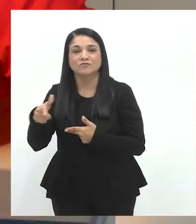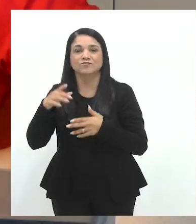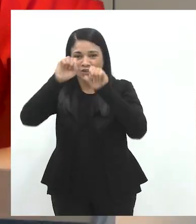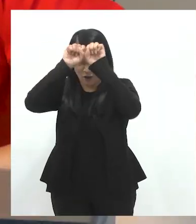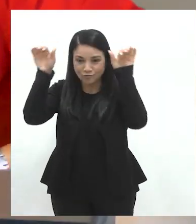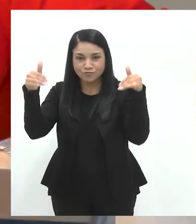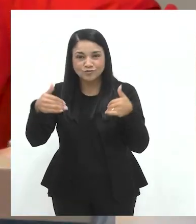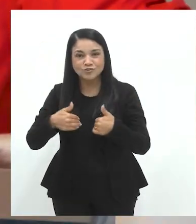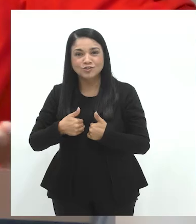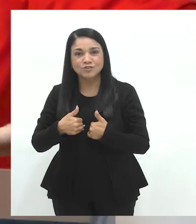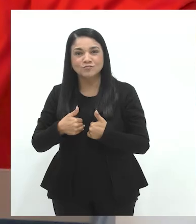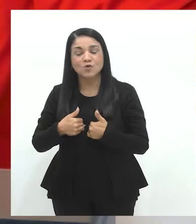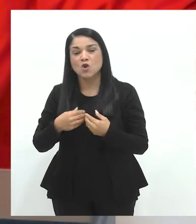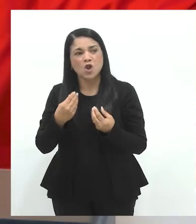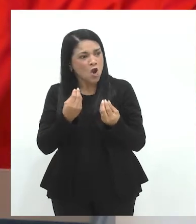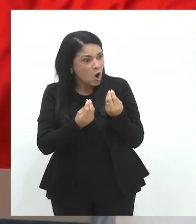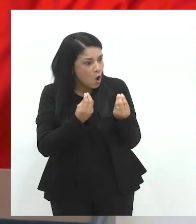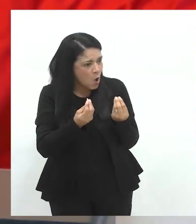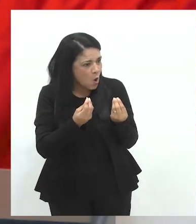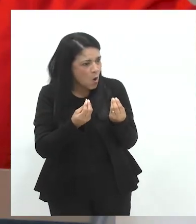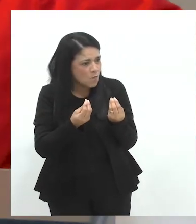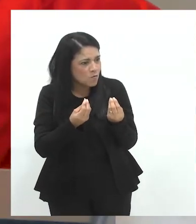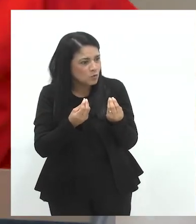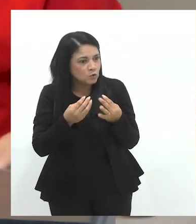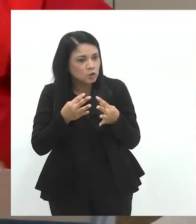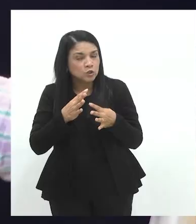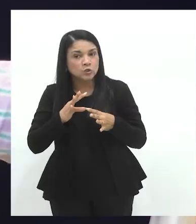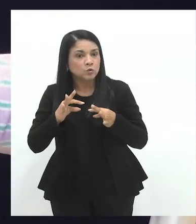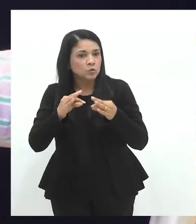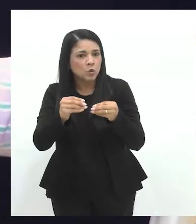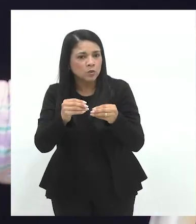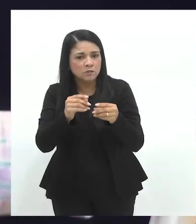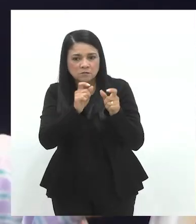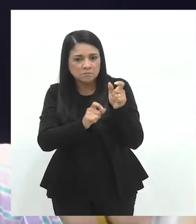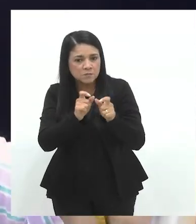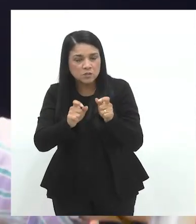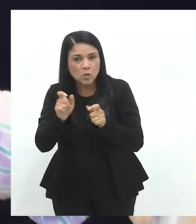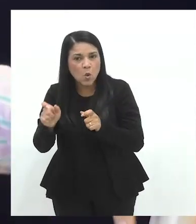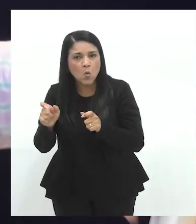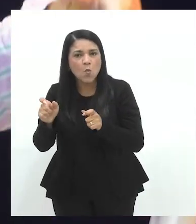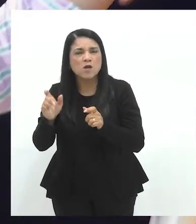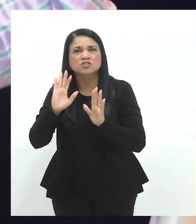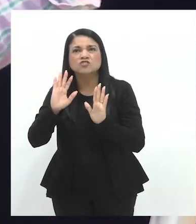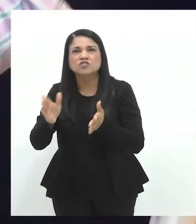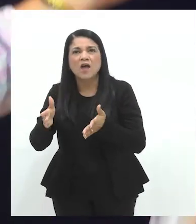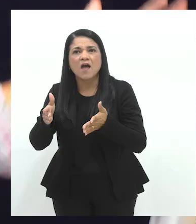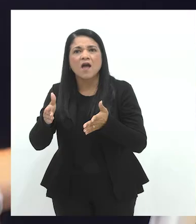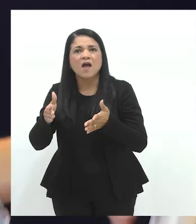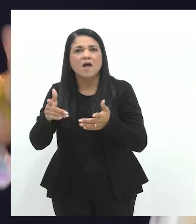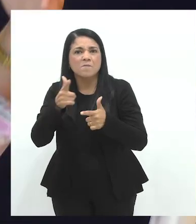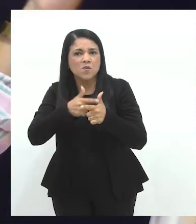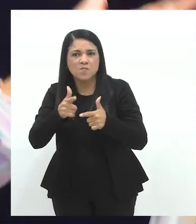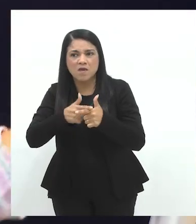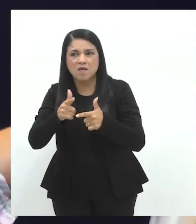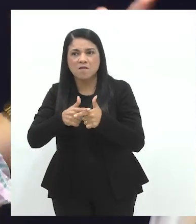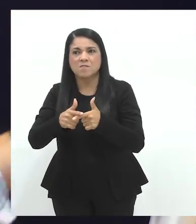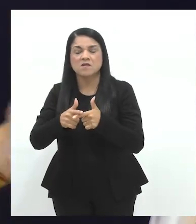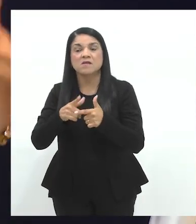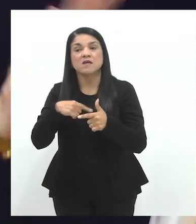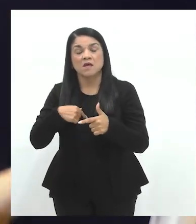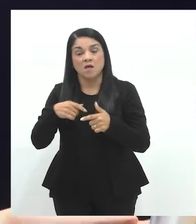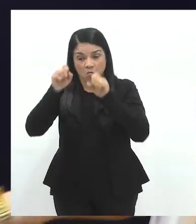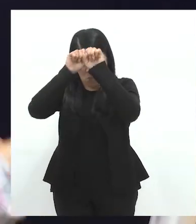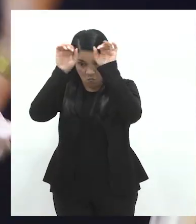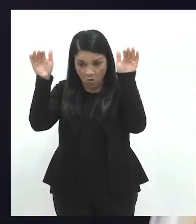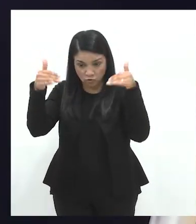como reverbera em todos os setores da vida do paciente, né? E ela vinha com o autismo, sempre teve, né? O autismo